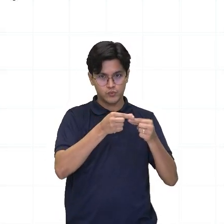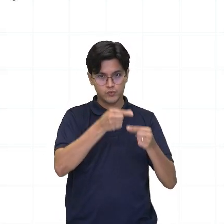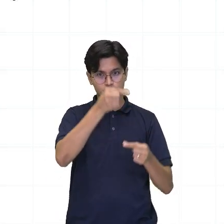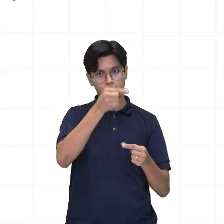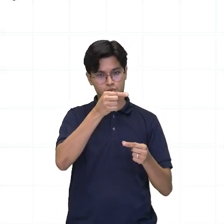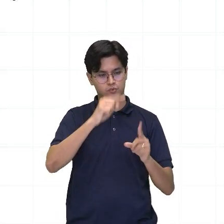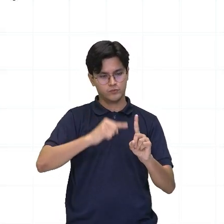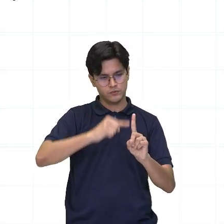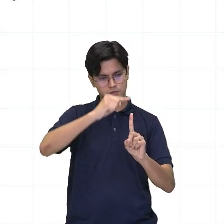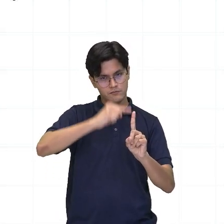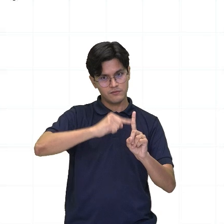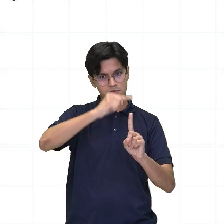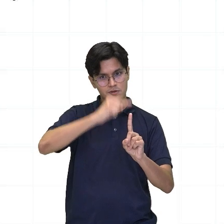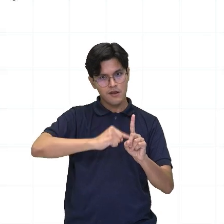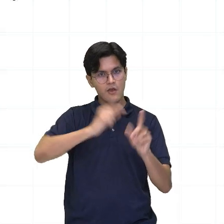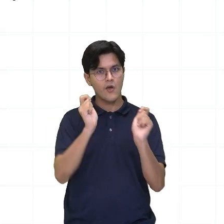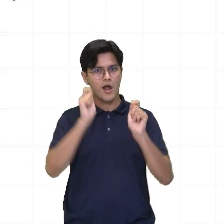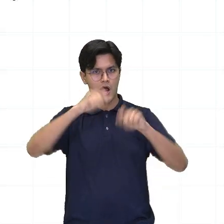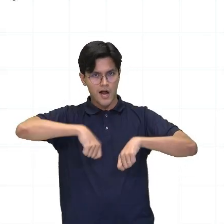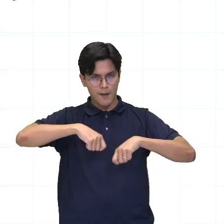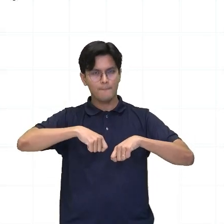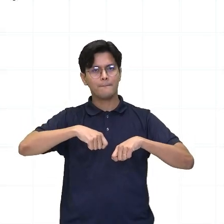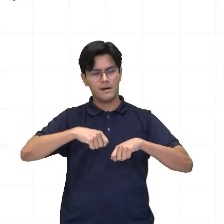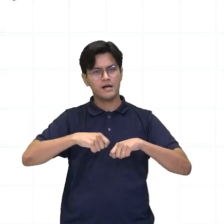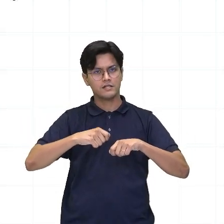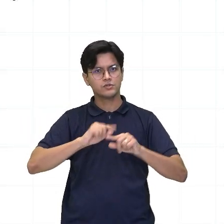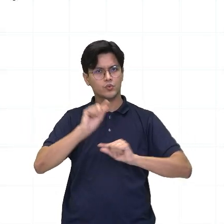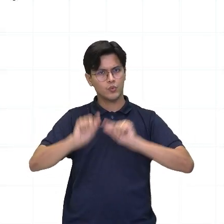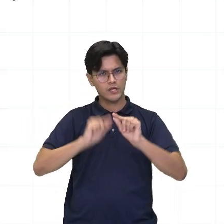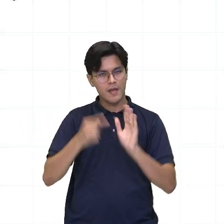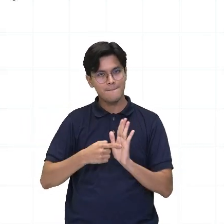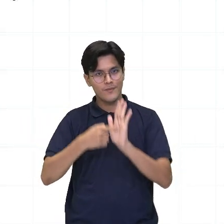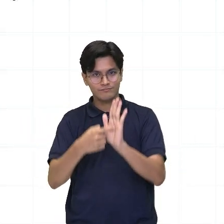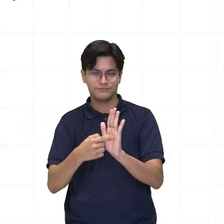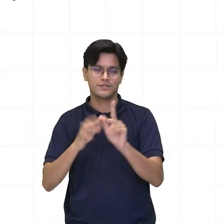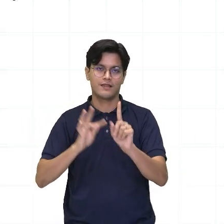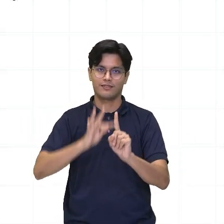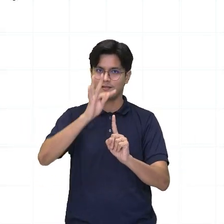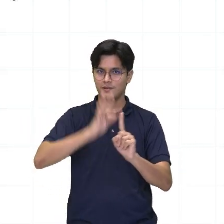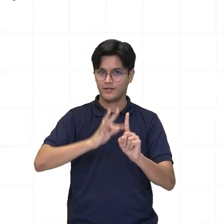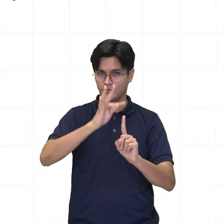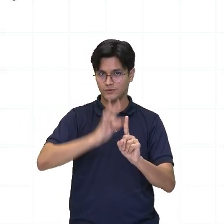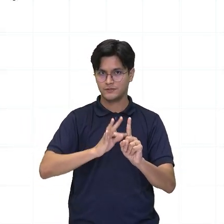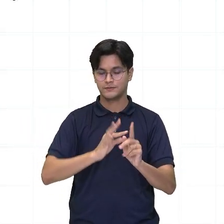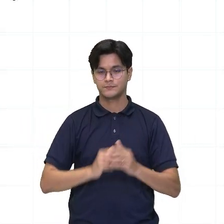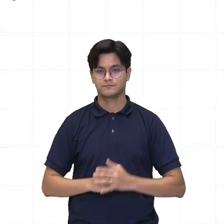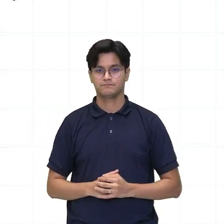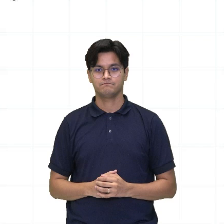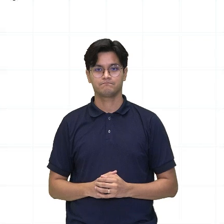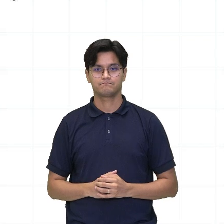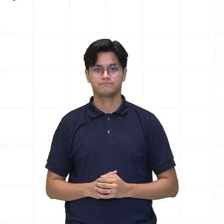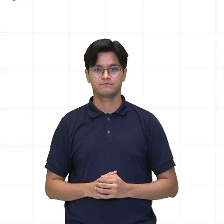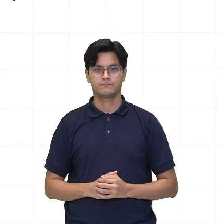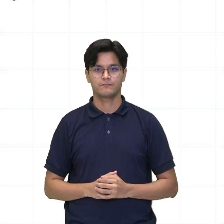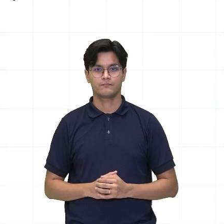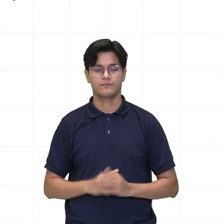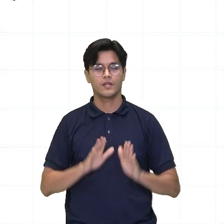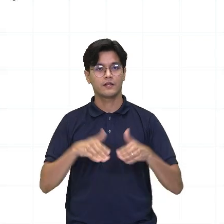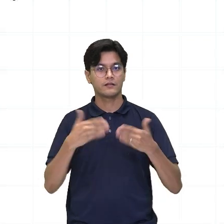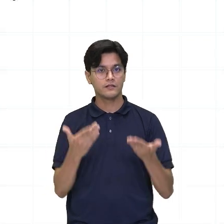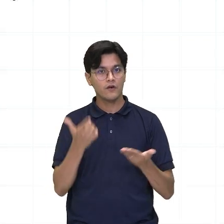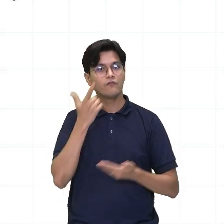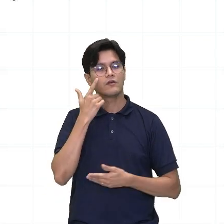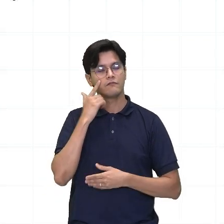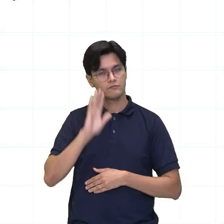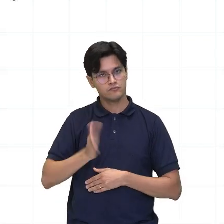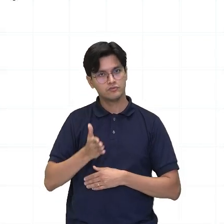temperatura, como nós vimos aqui a demonstração, certo? Então, nós vimos aí aplicações